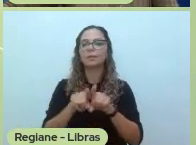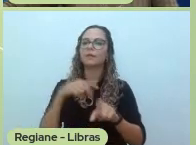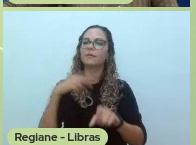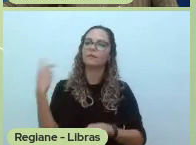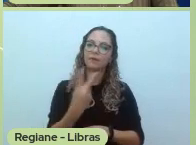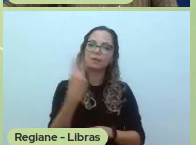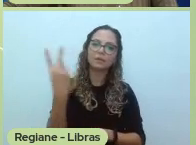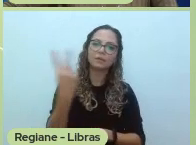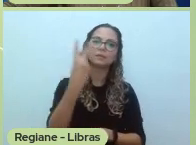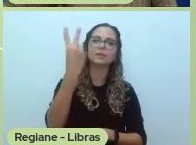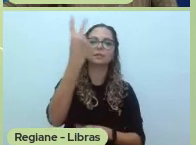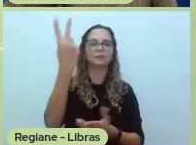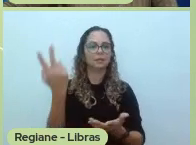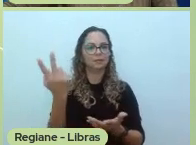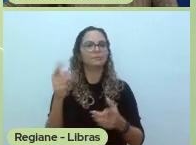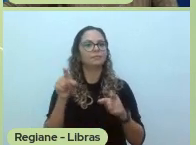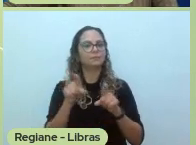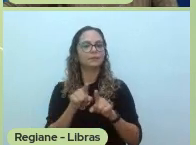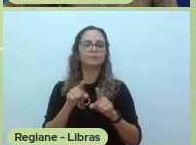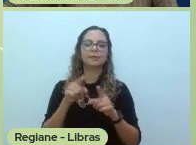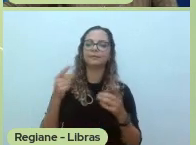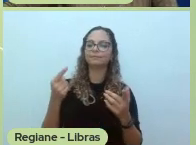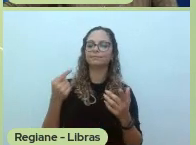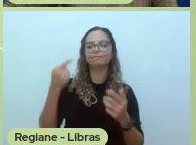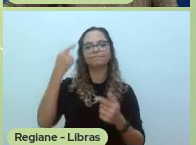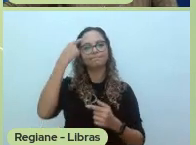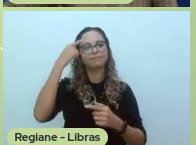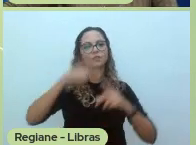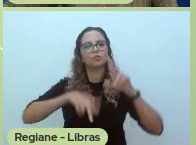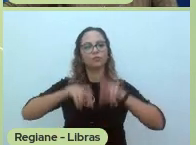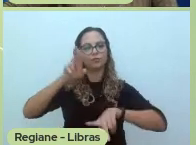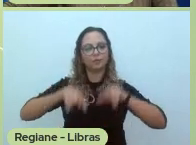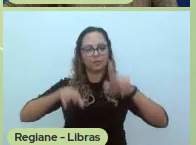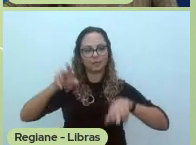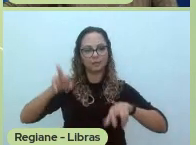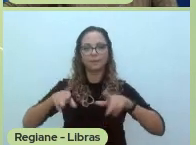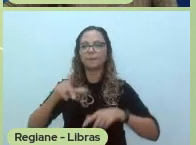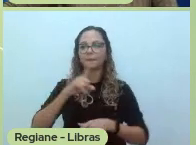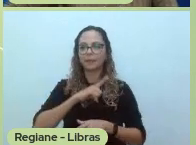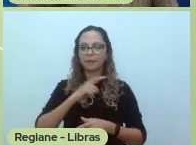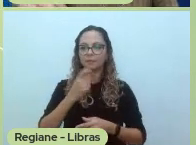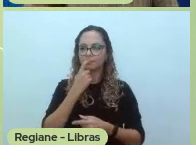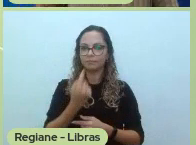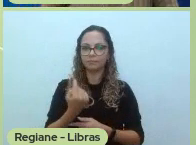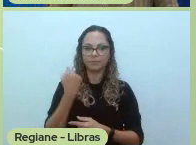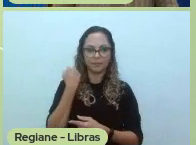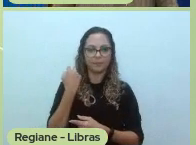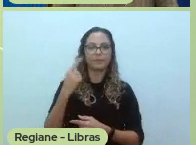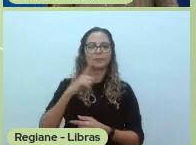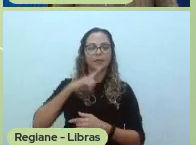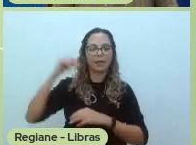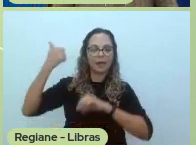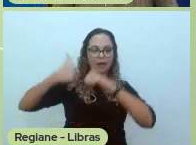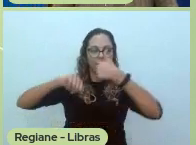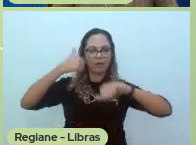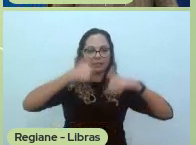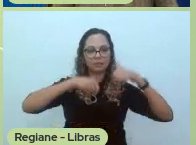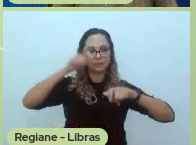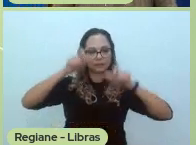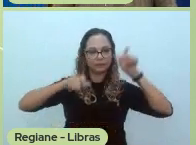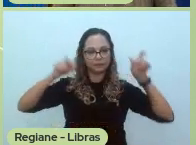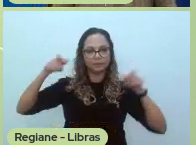né? Recentemente, a gente está fazendo processo de avaliação dos nossos executivos e a questão do olhar